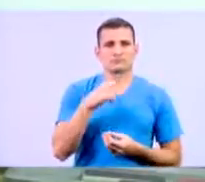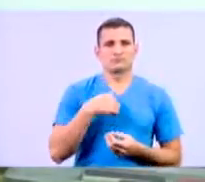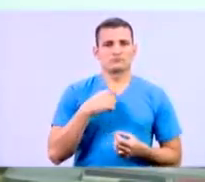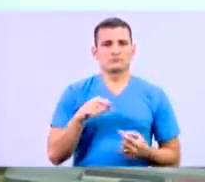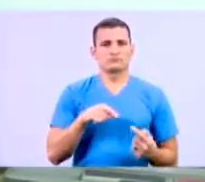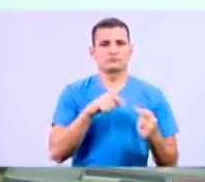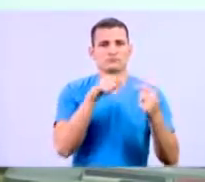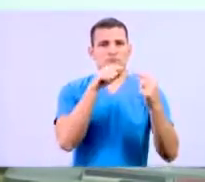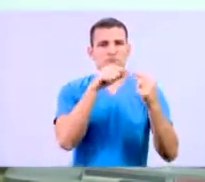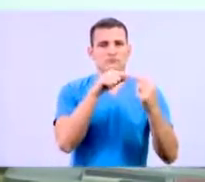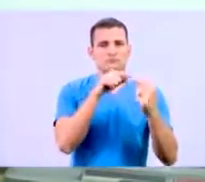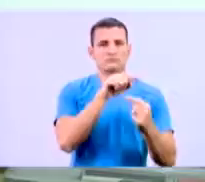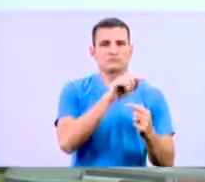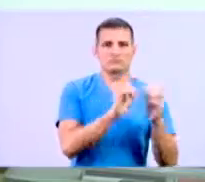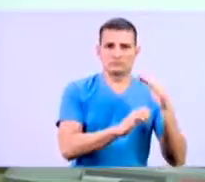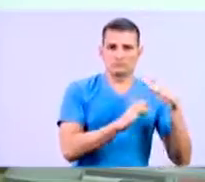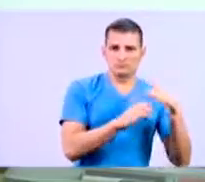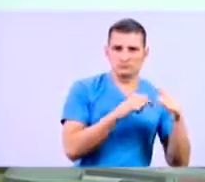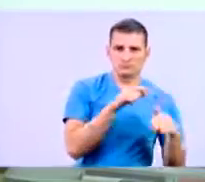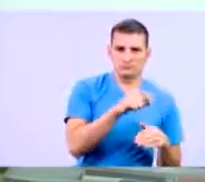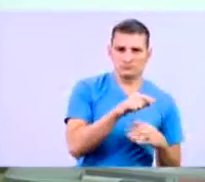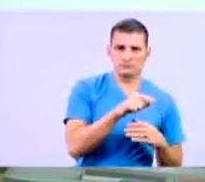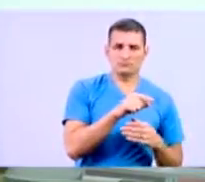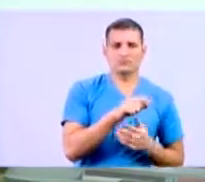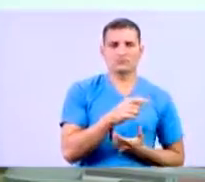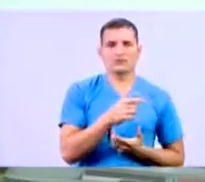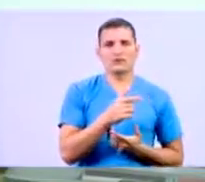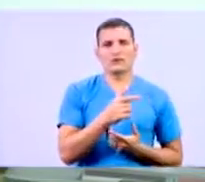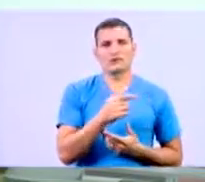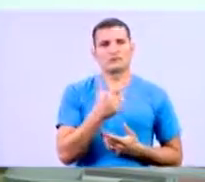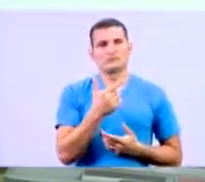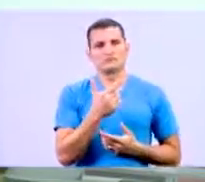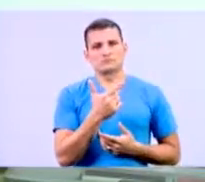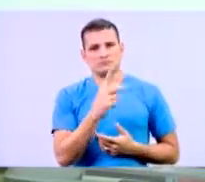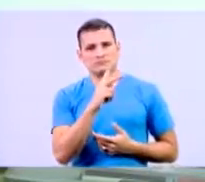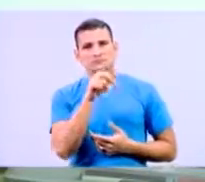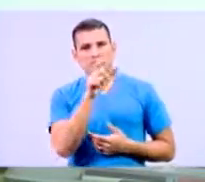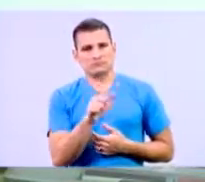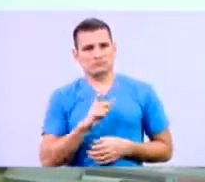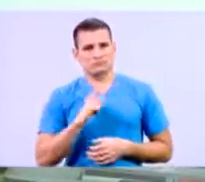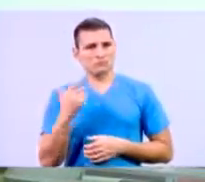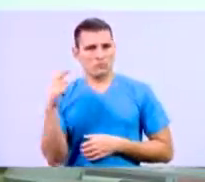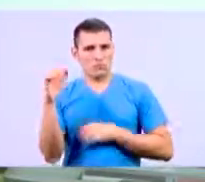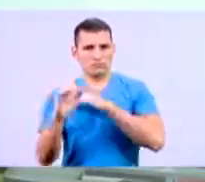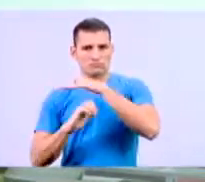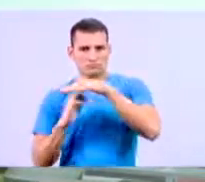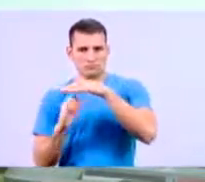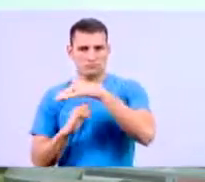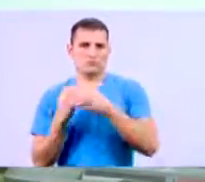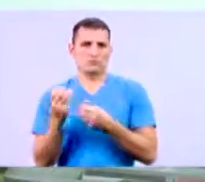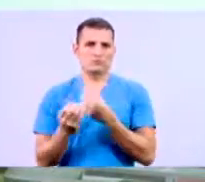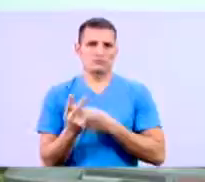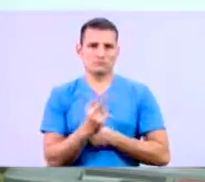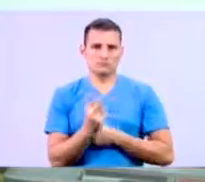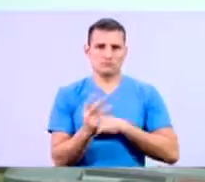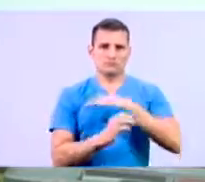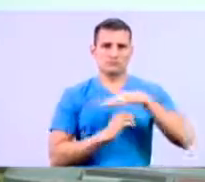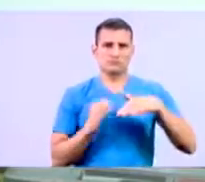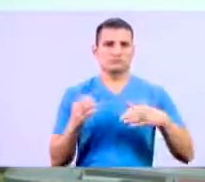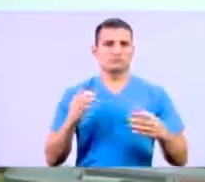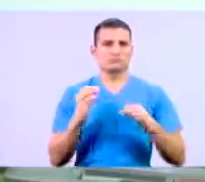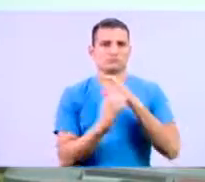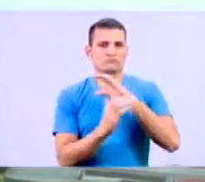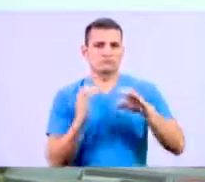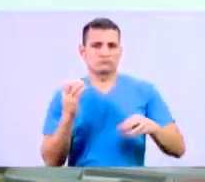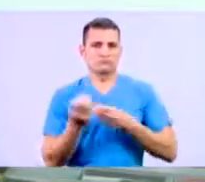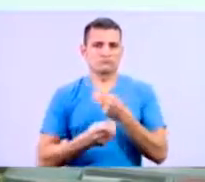com uma empresa X e o seu cliente tem uma empresa Y. Então, como que essas duas redes se